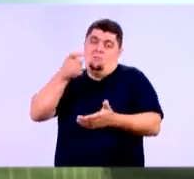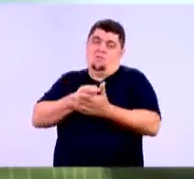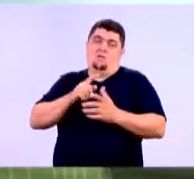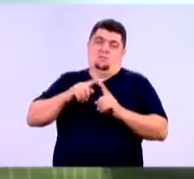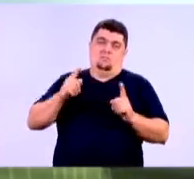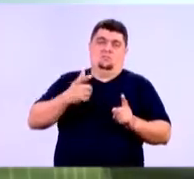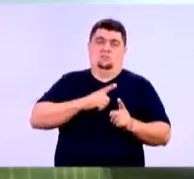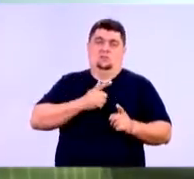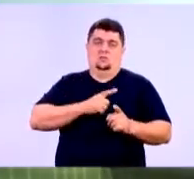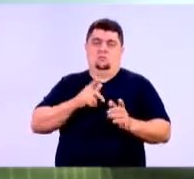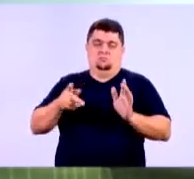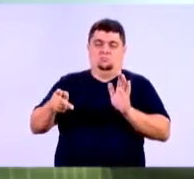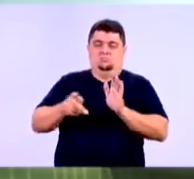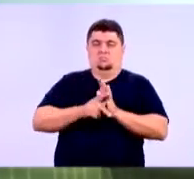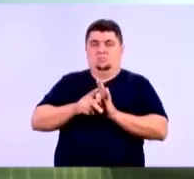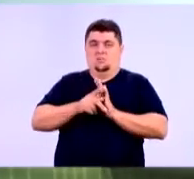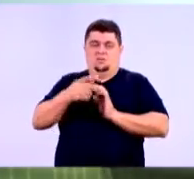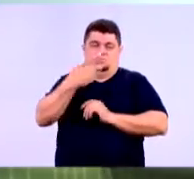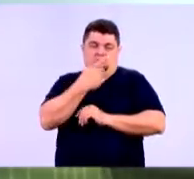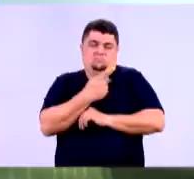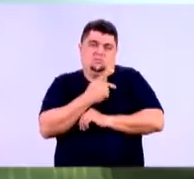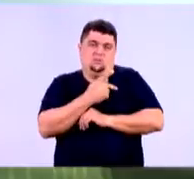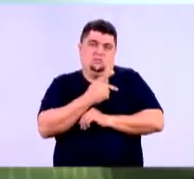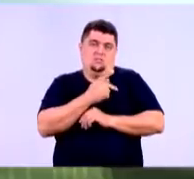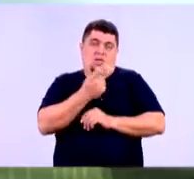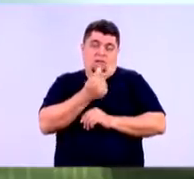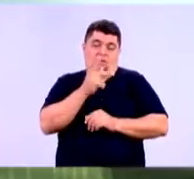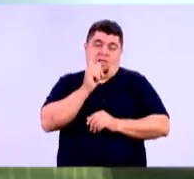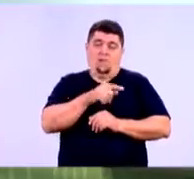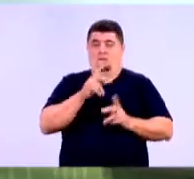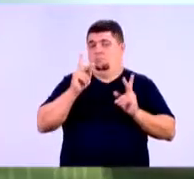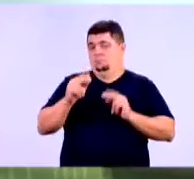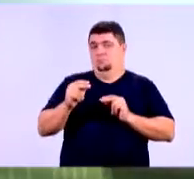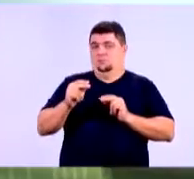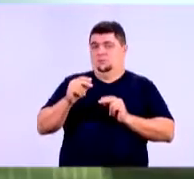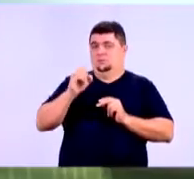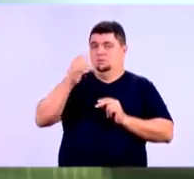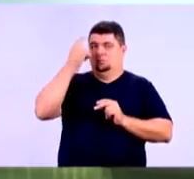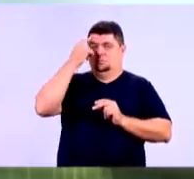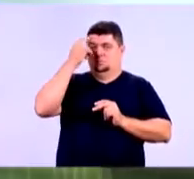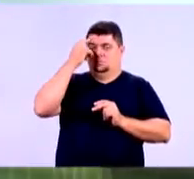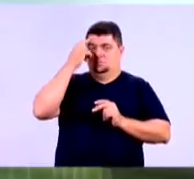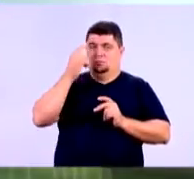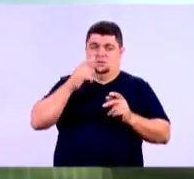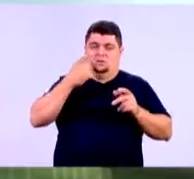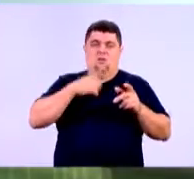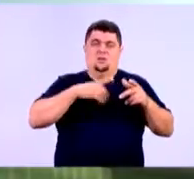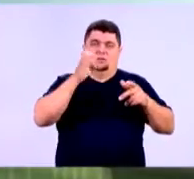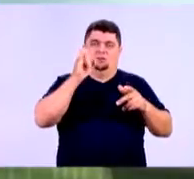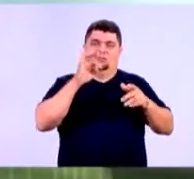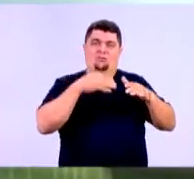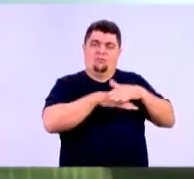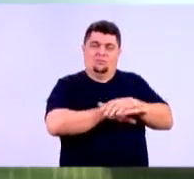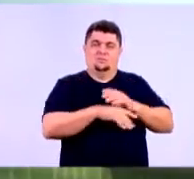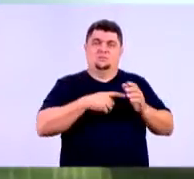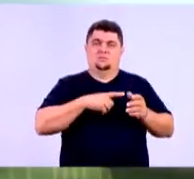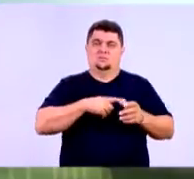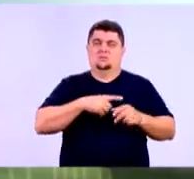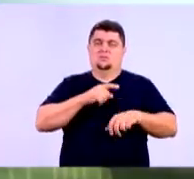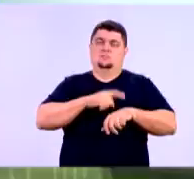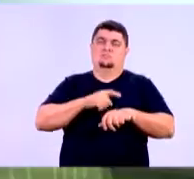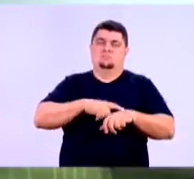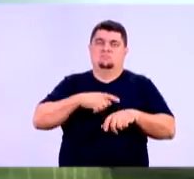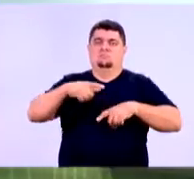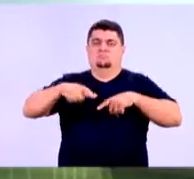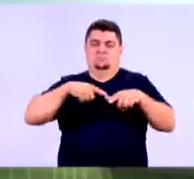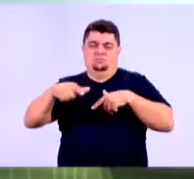tem ali um patrimônio. Aquele patrimônio é o seu dinheiro. Isso a gente pensa em mercadoria, mas para serviço também. Aquele tempo que você determinou, você produziu